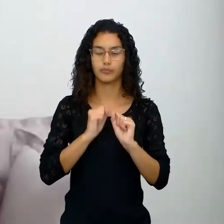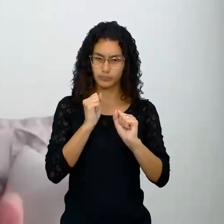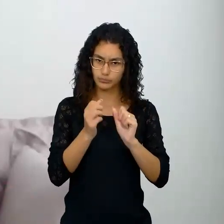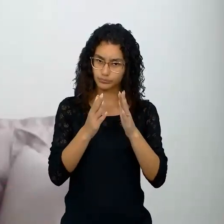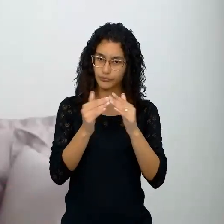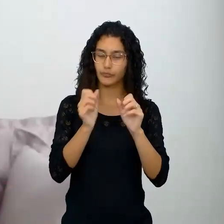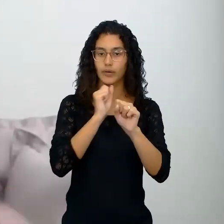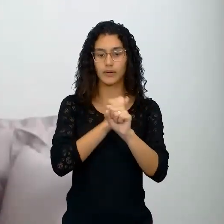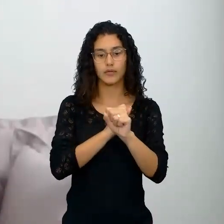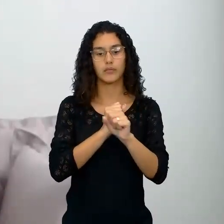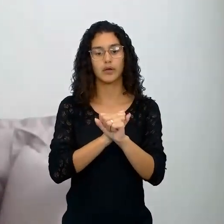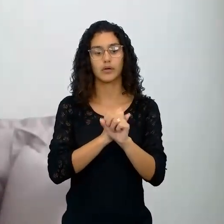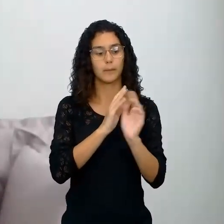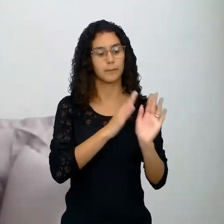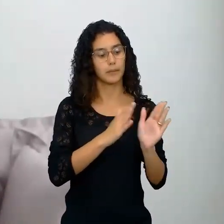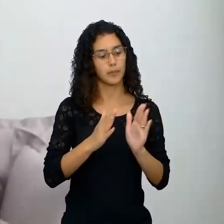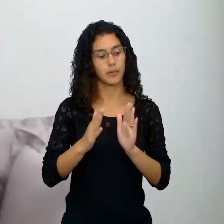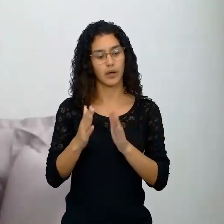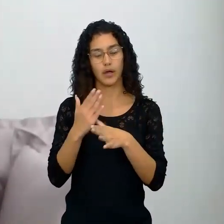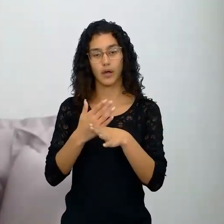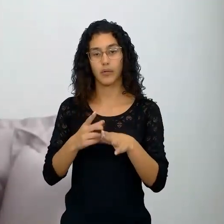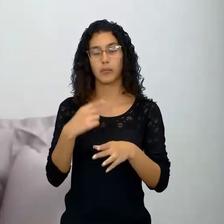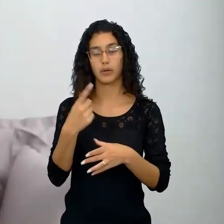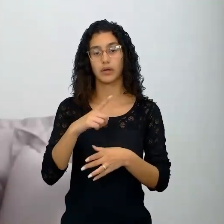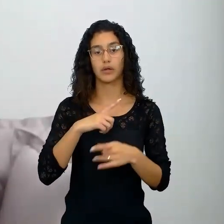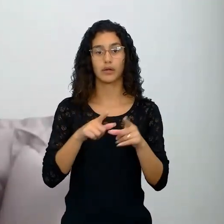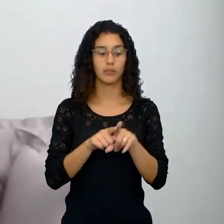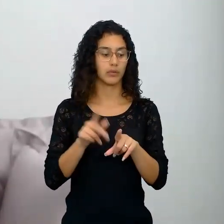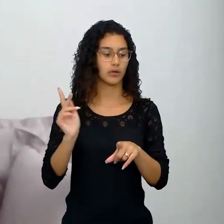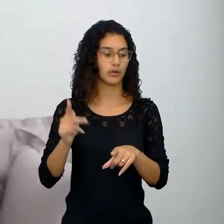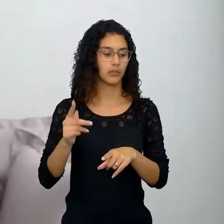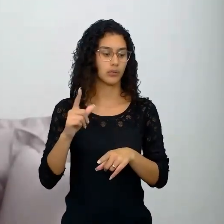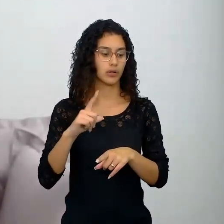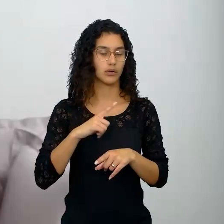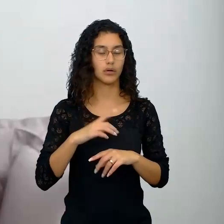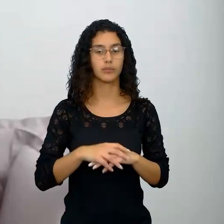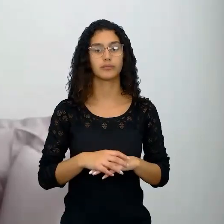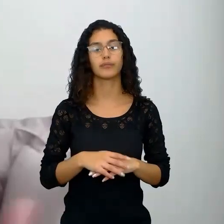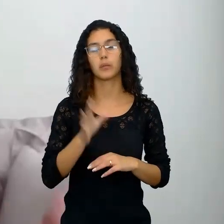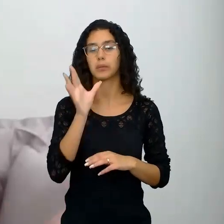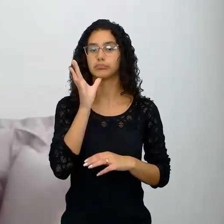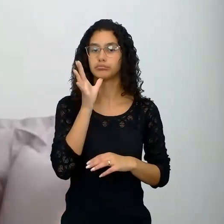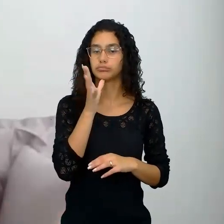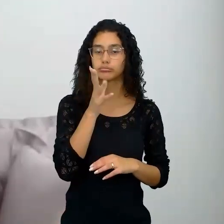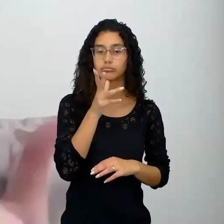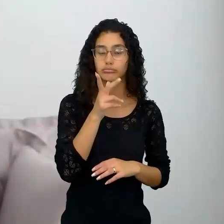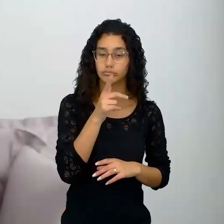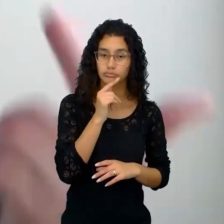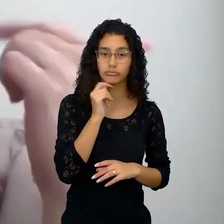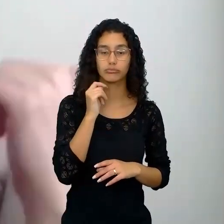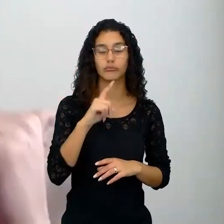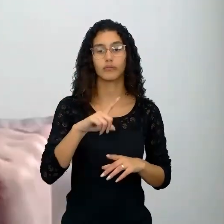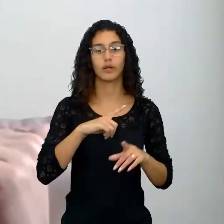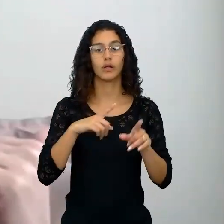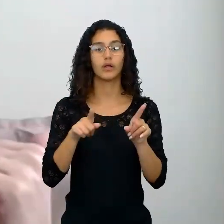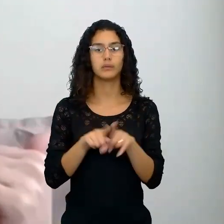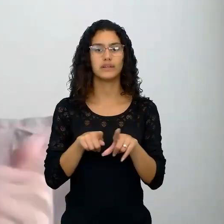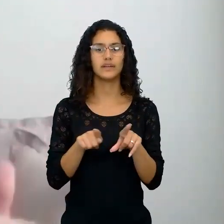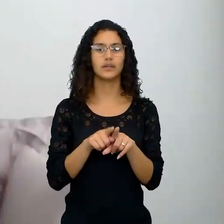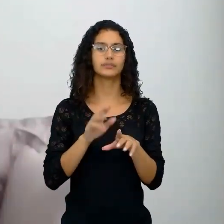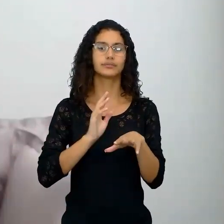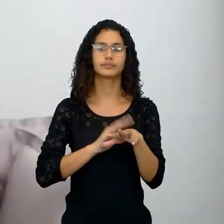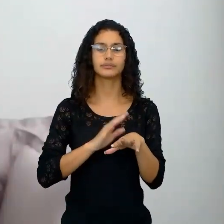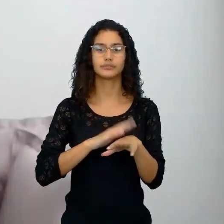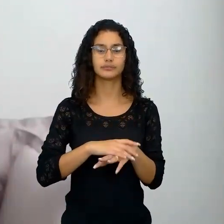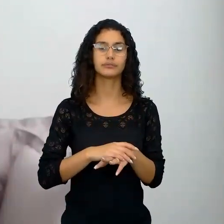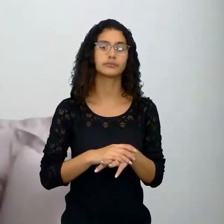aguarde algumas pautas passarem, porque a gente sempre tem um certo delay aí no que diz respeito à gravação e elaboração de